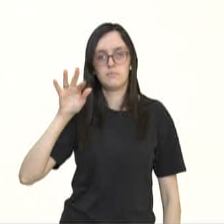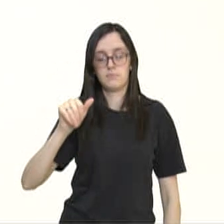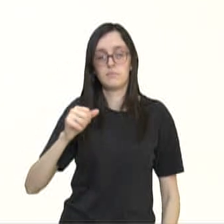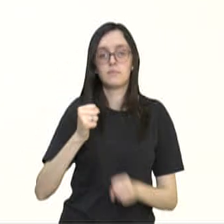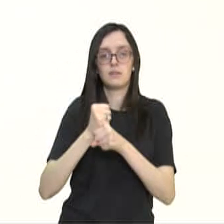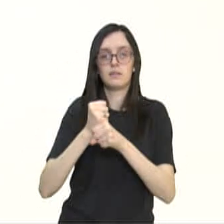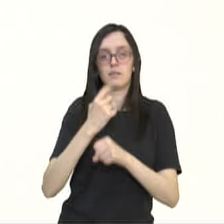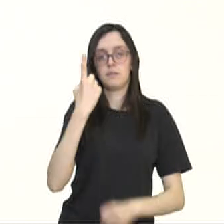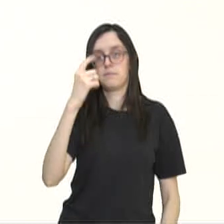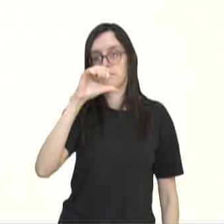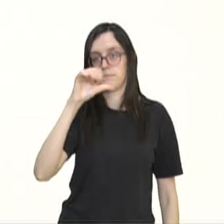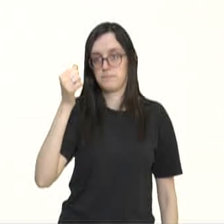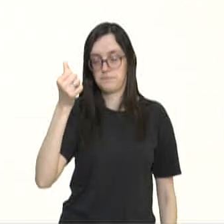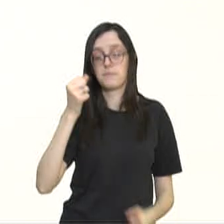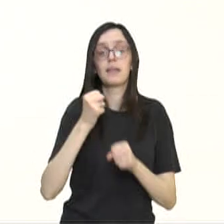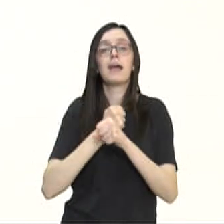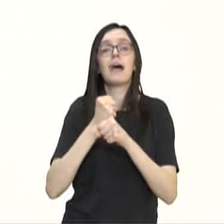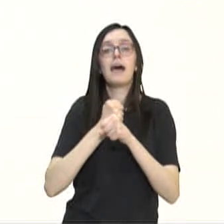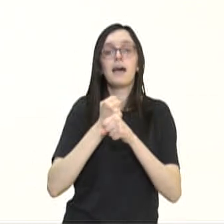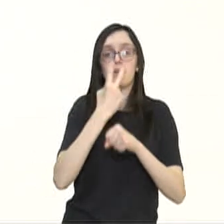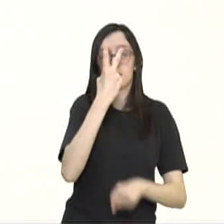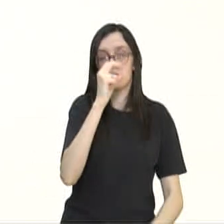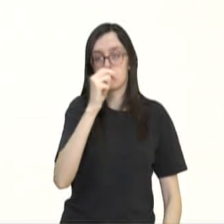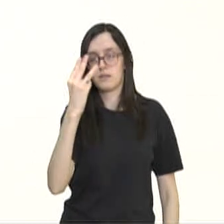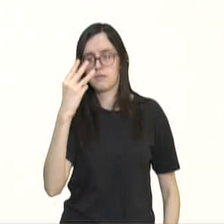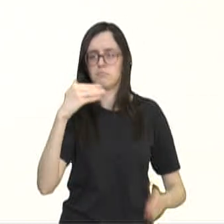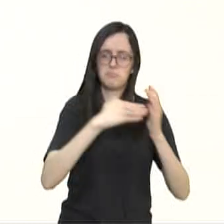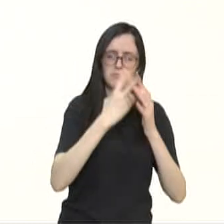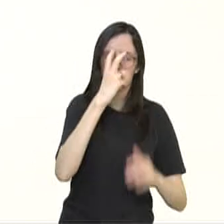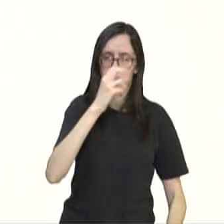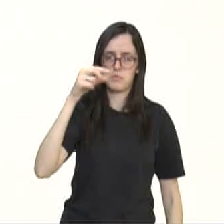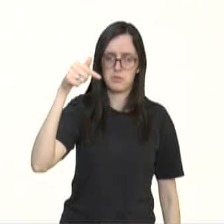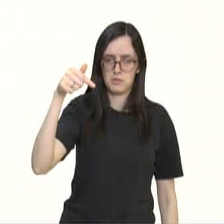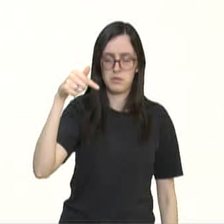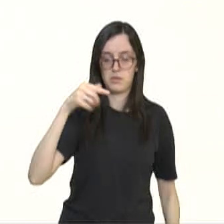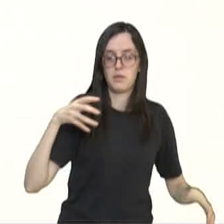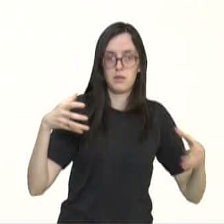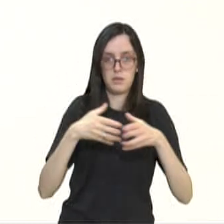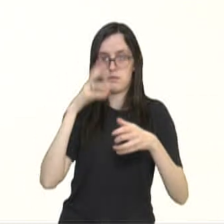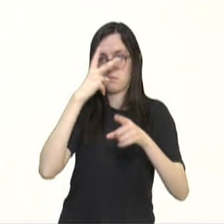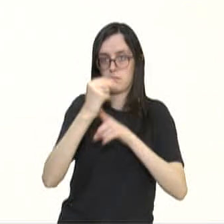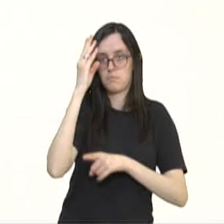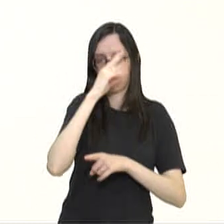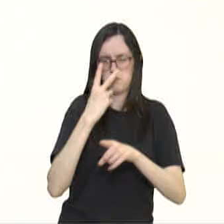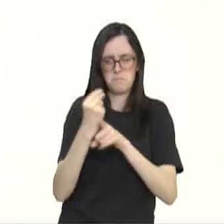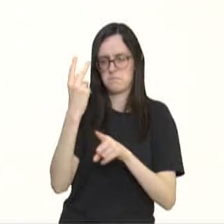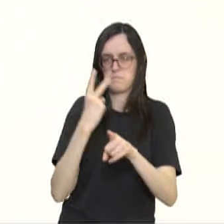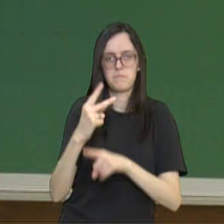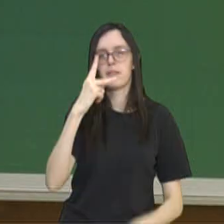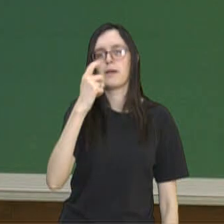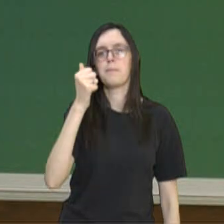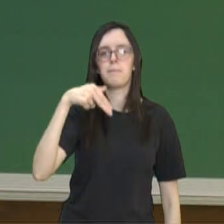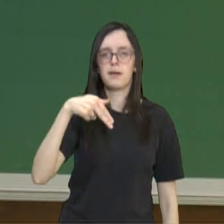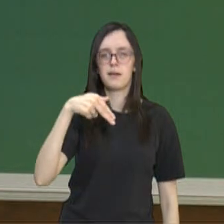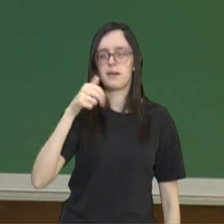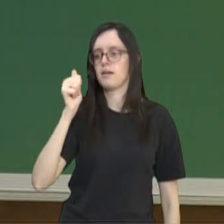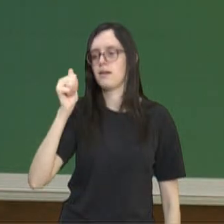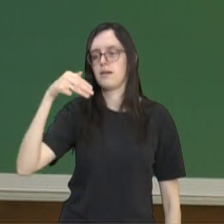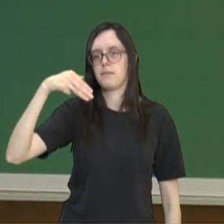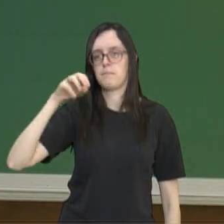esporte passou a fazer parte dos Jogos Olímpicos. Esse foi um grande avanço, né? No momento que os esportes se tornam olímpicos, eles já